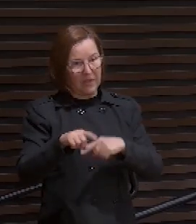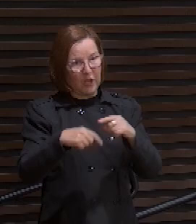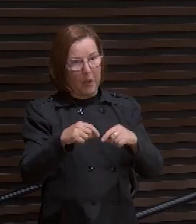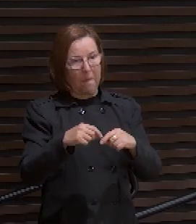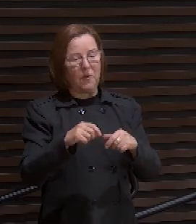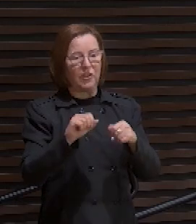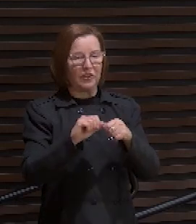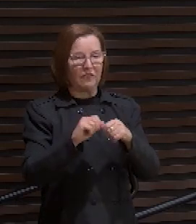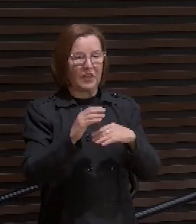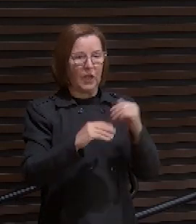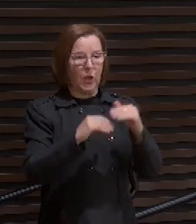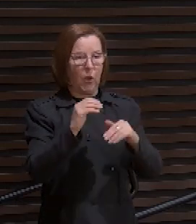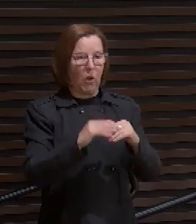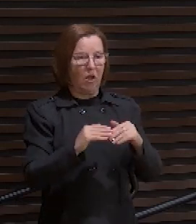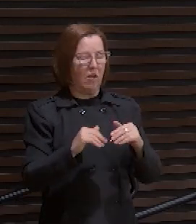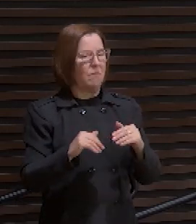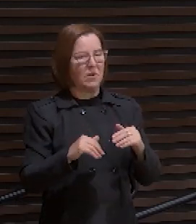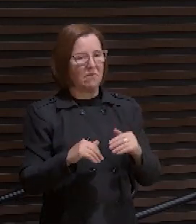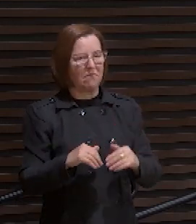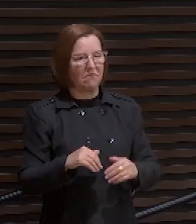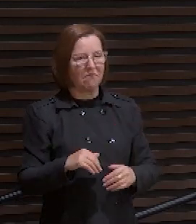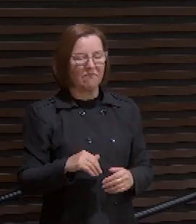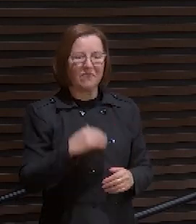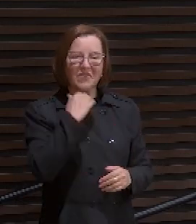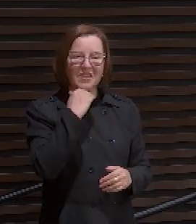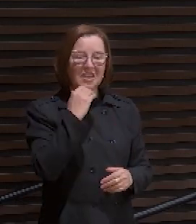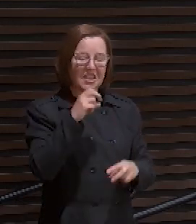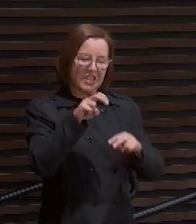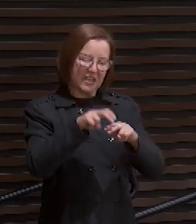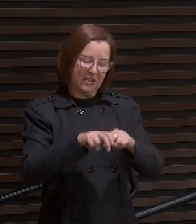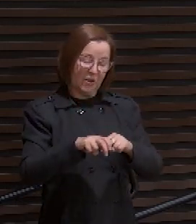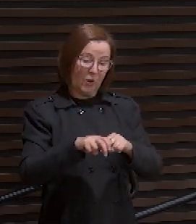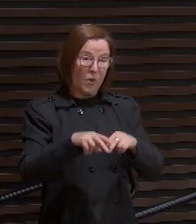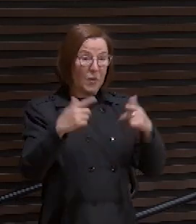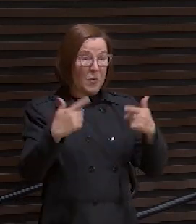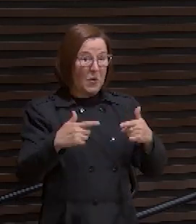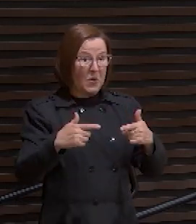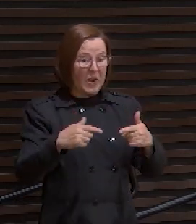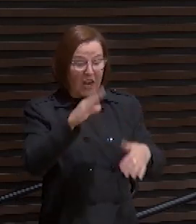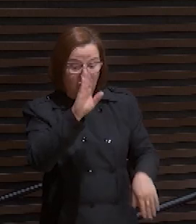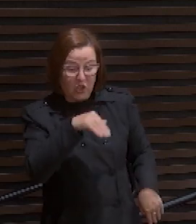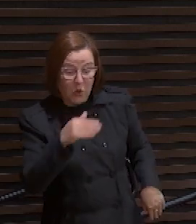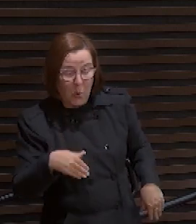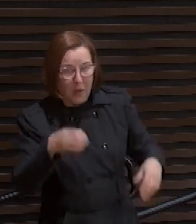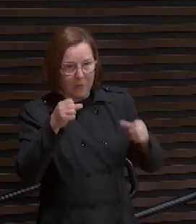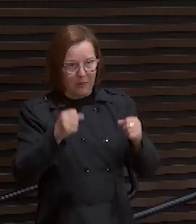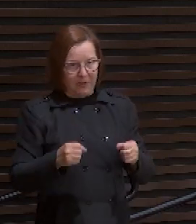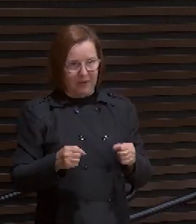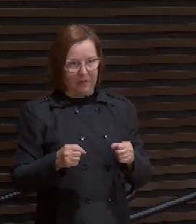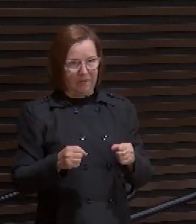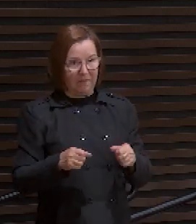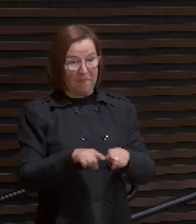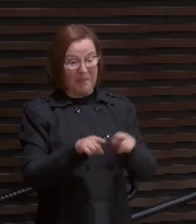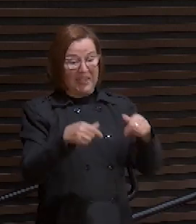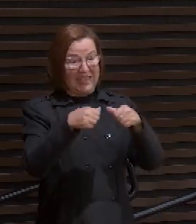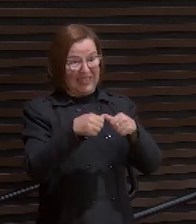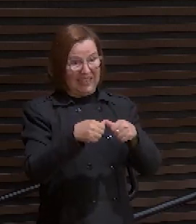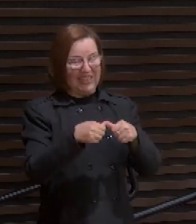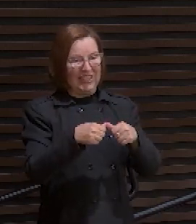tal posição de honra e poder. Este tal sumo sacerdote, assentado,